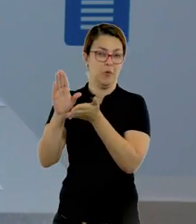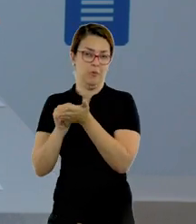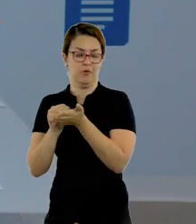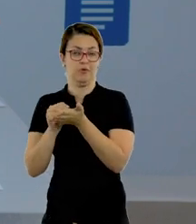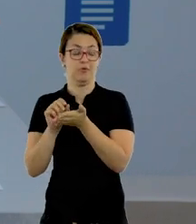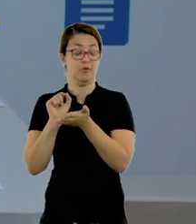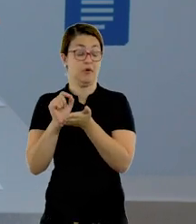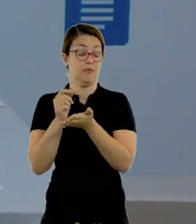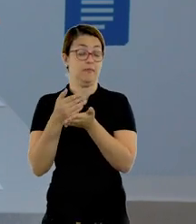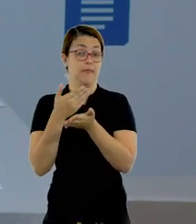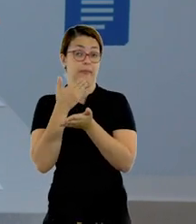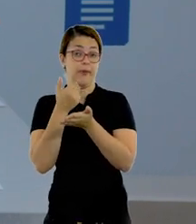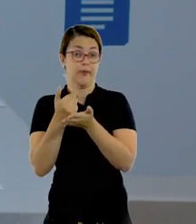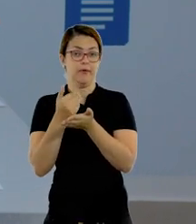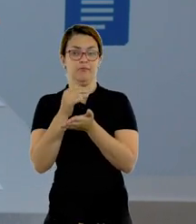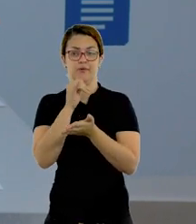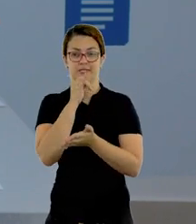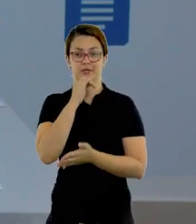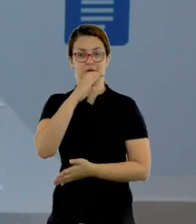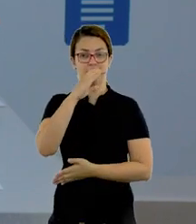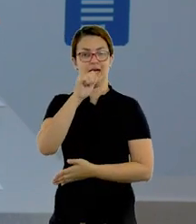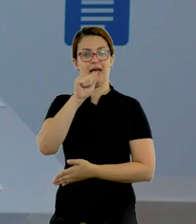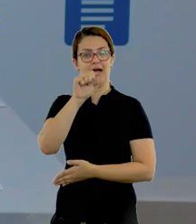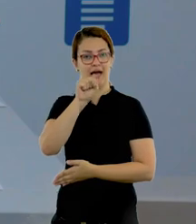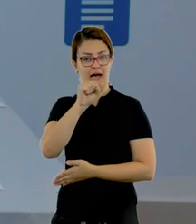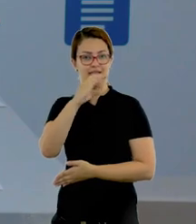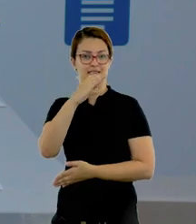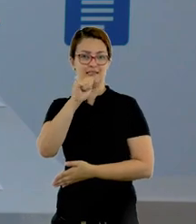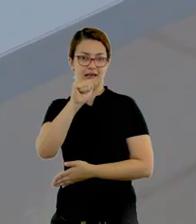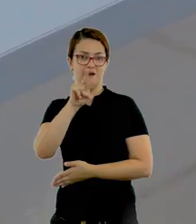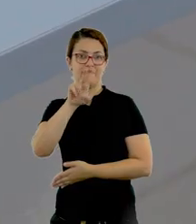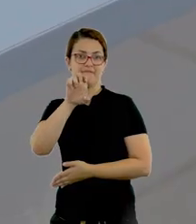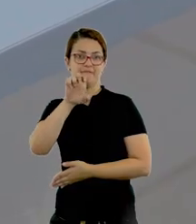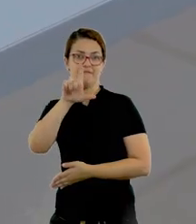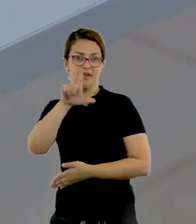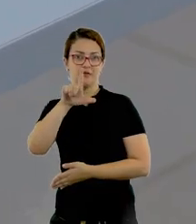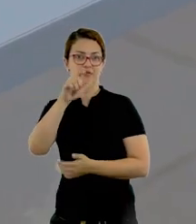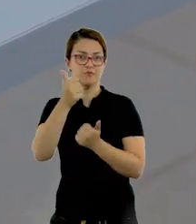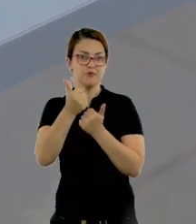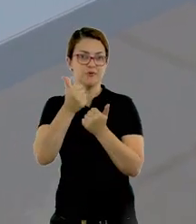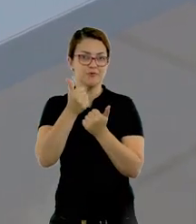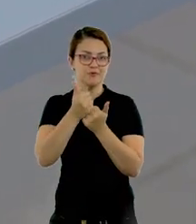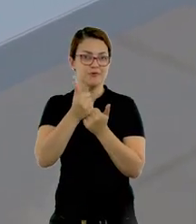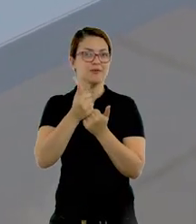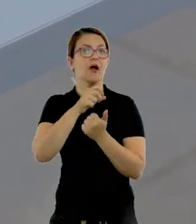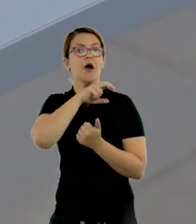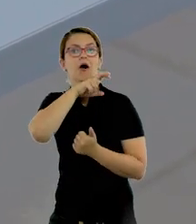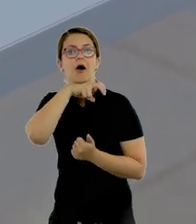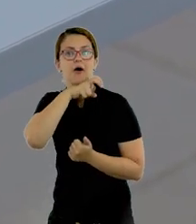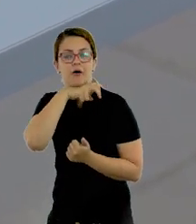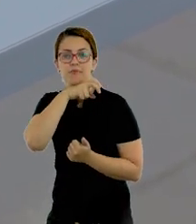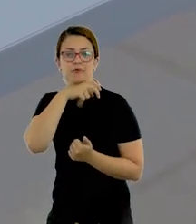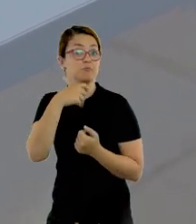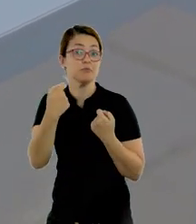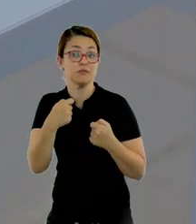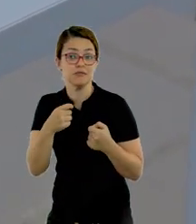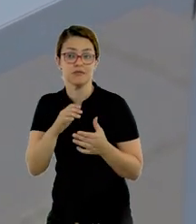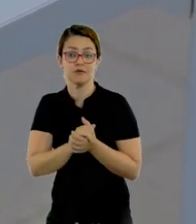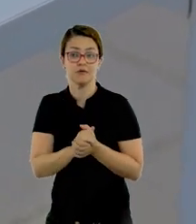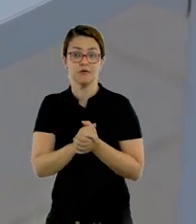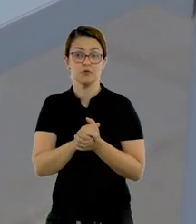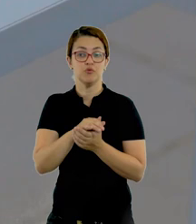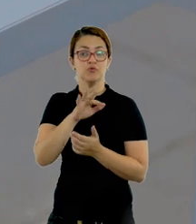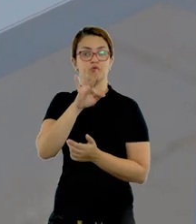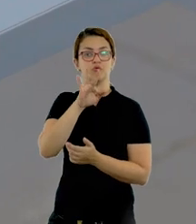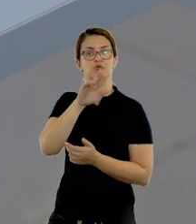porque visualmente ele vai perceber que a cascavel é uma cobra durante o vídeo. O tuiuiú é uma ave,